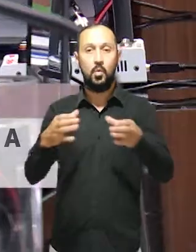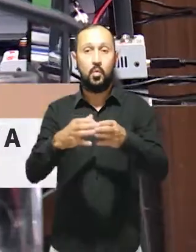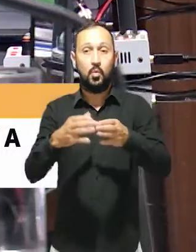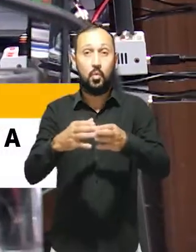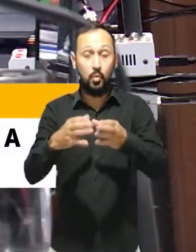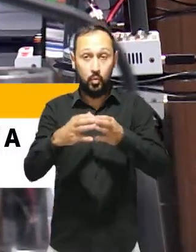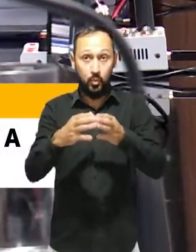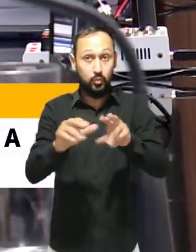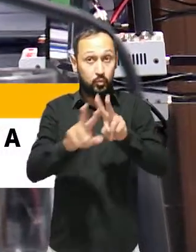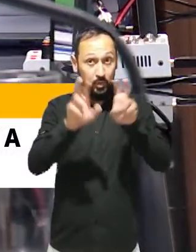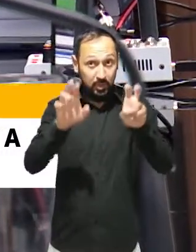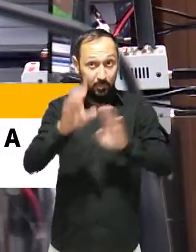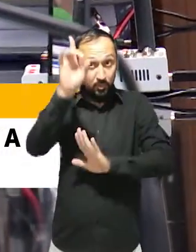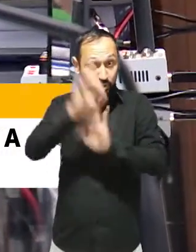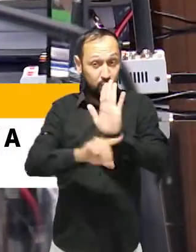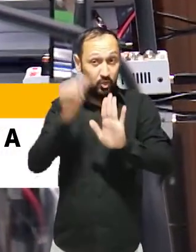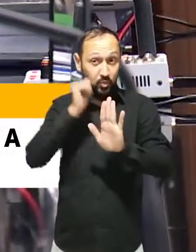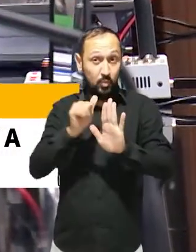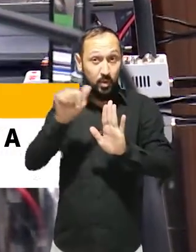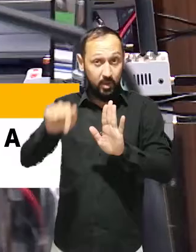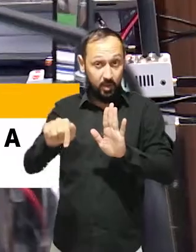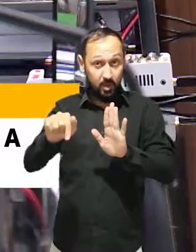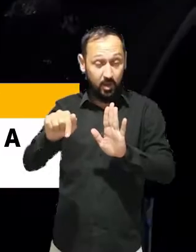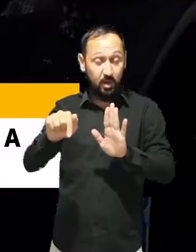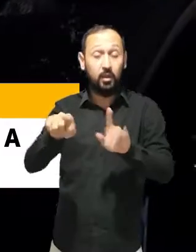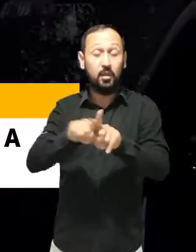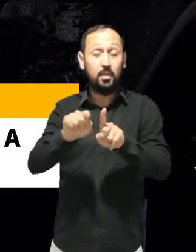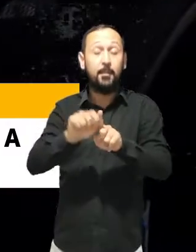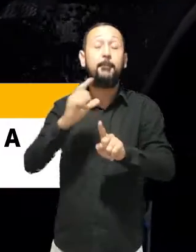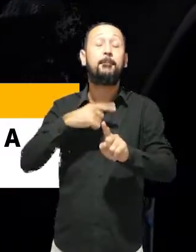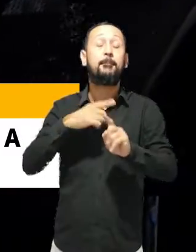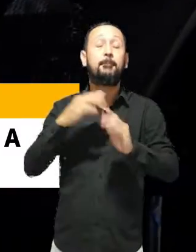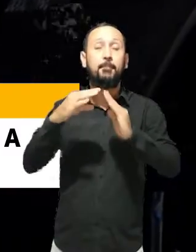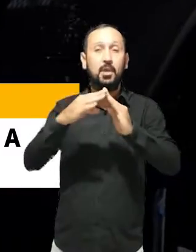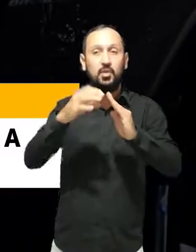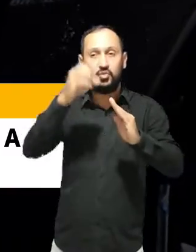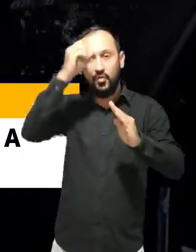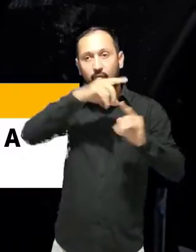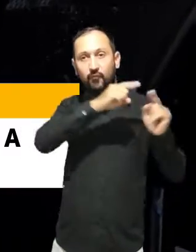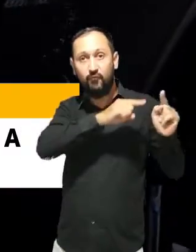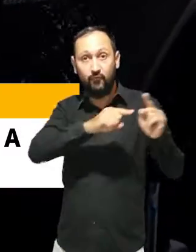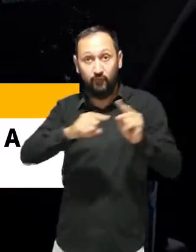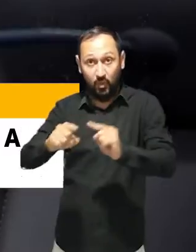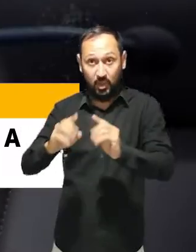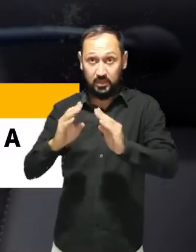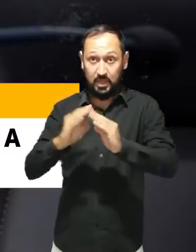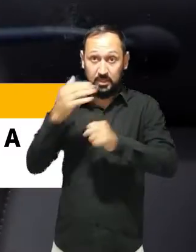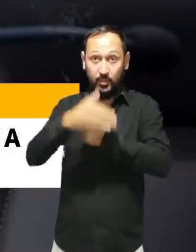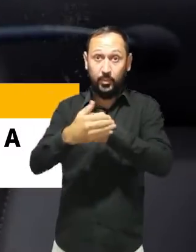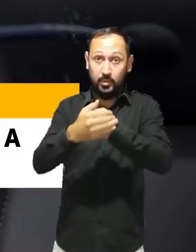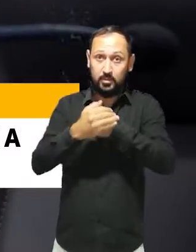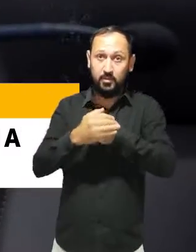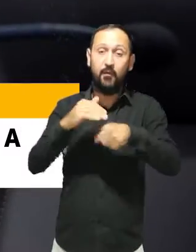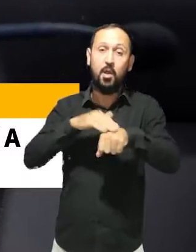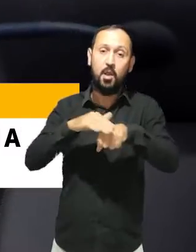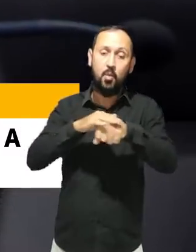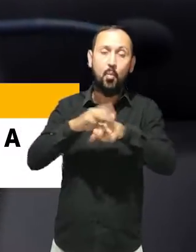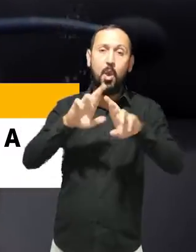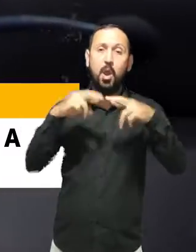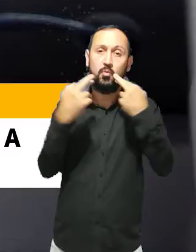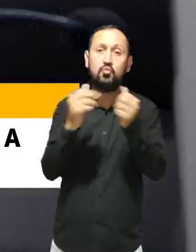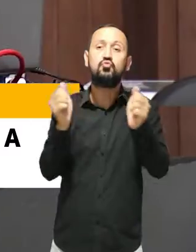a comissão de defesa dos direitos da mulher e Combate à violência doméstica presidida pela deputada Mara caseiro